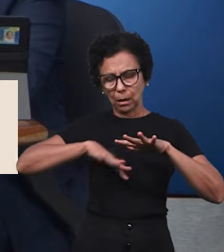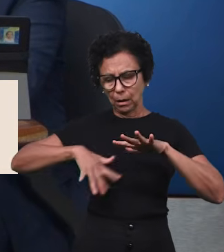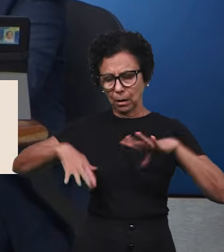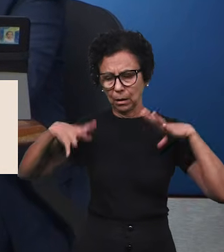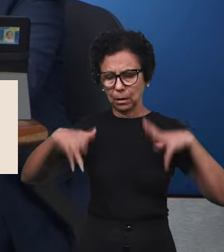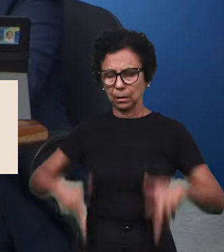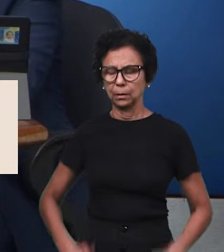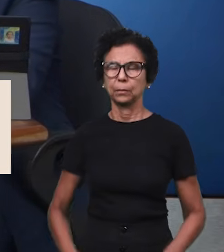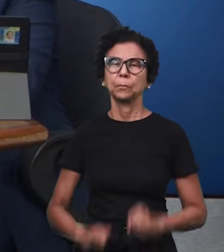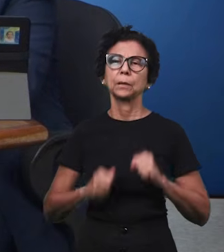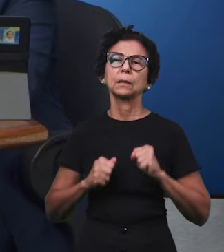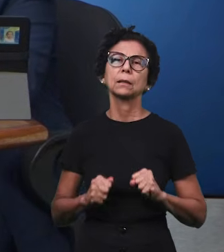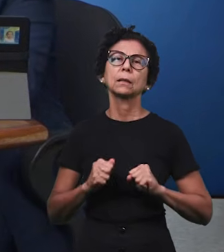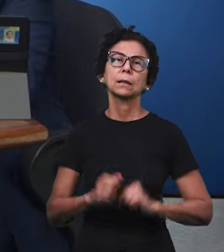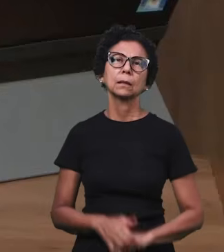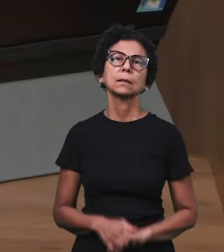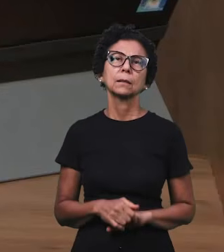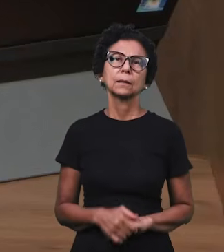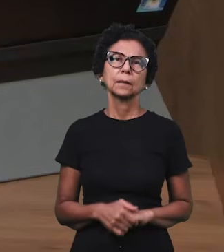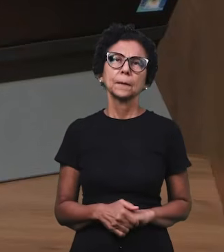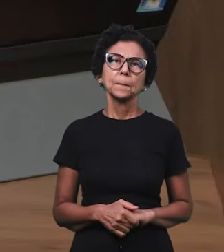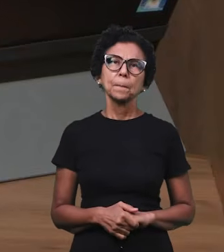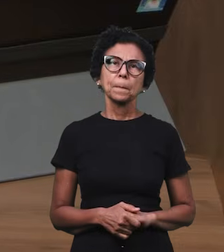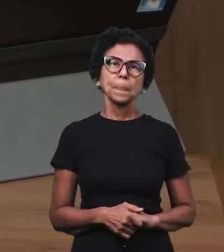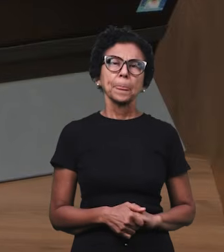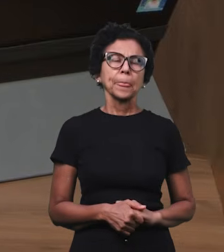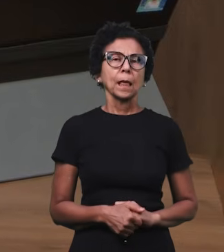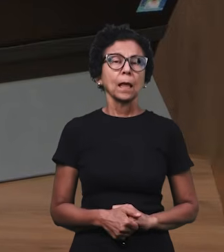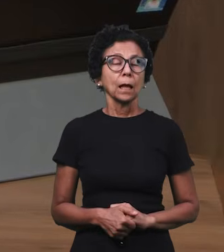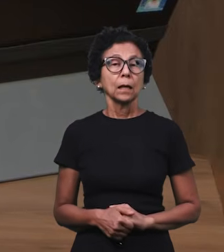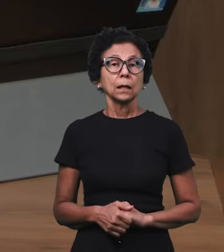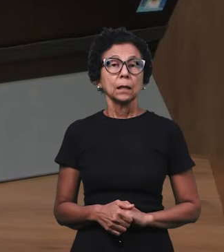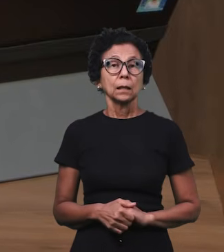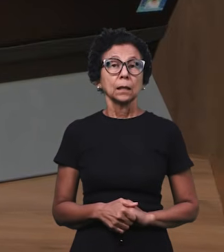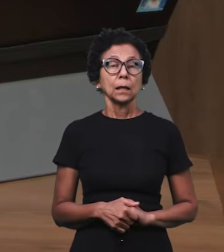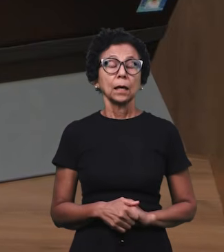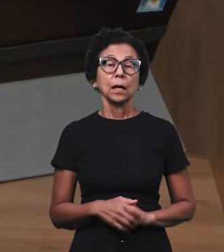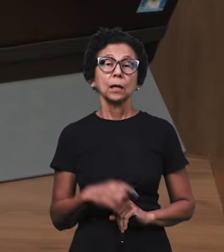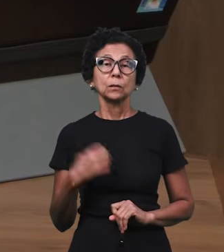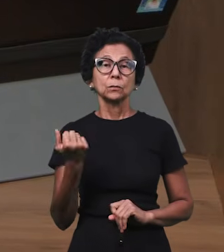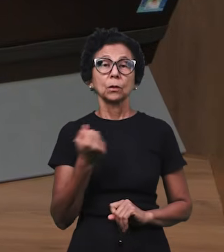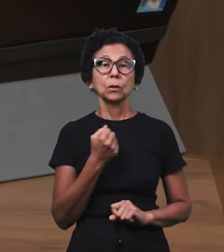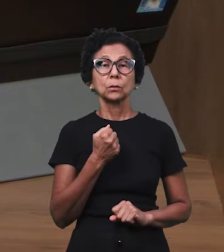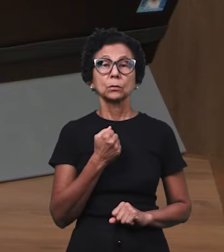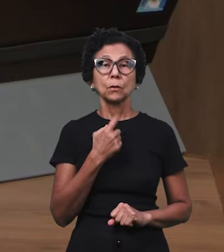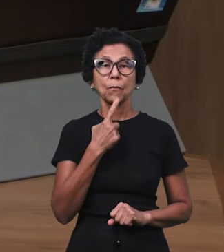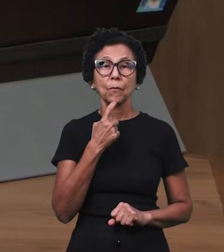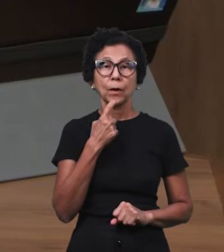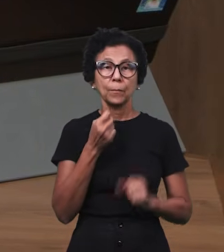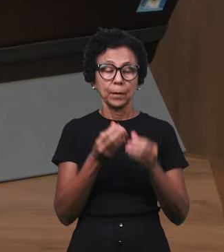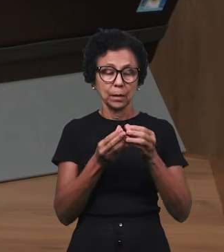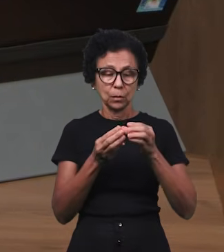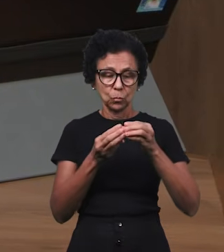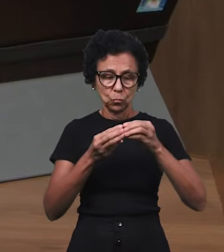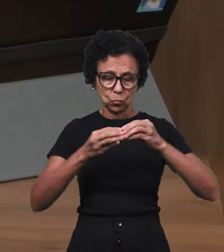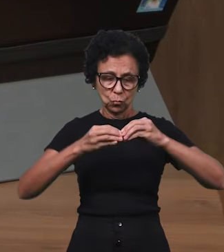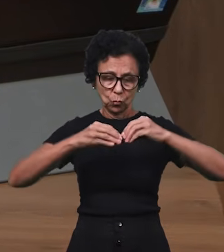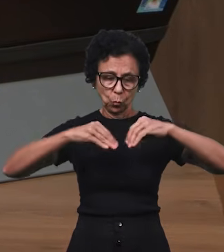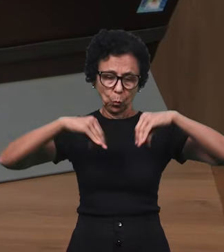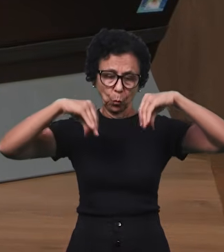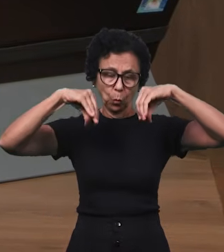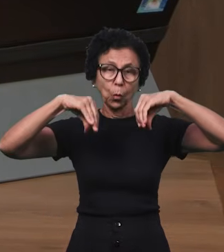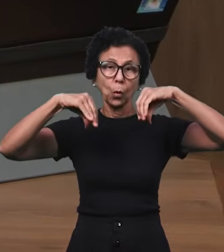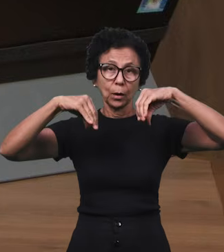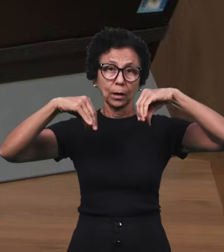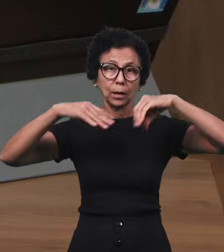né? Popularmente dizendo, né? Os nossos glóbulos vermelhos, que são as hemácias, né? Que é o que dá cor ao nosso